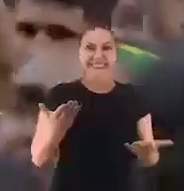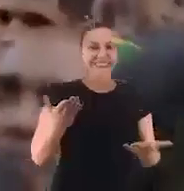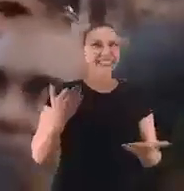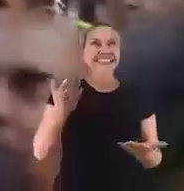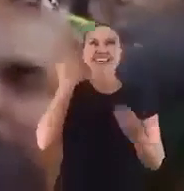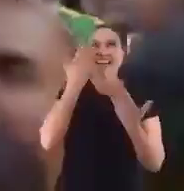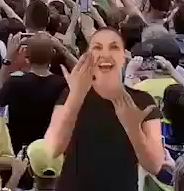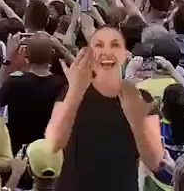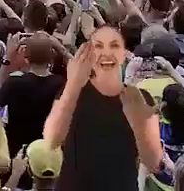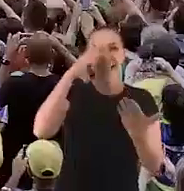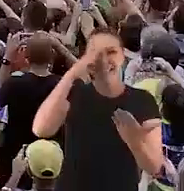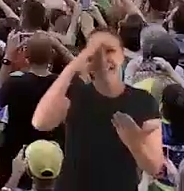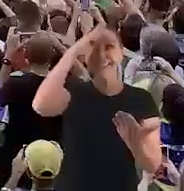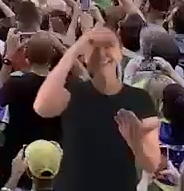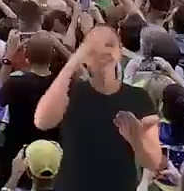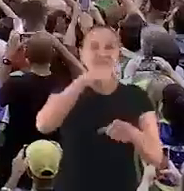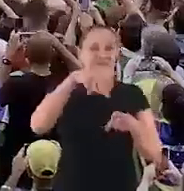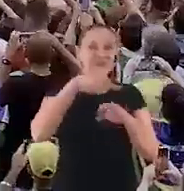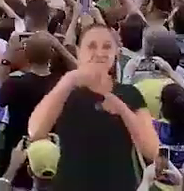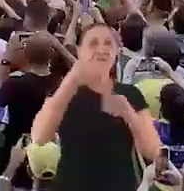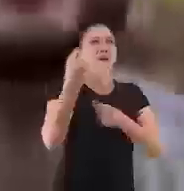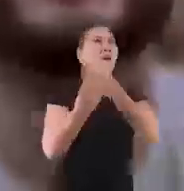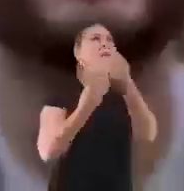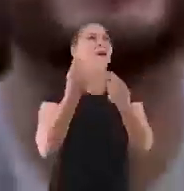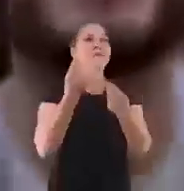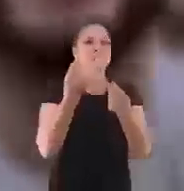Ei, está em nossas mãos.